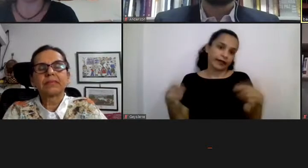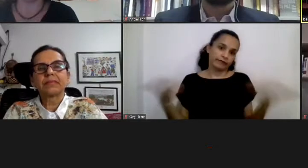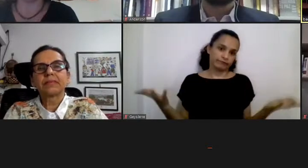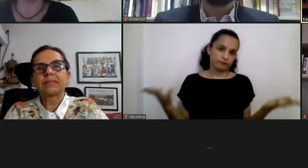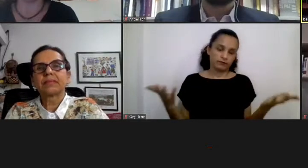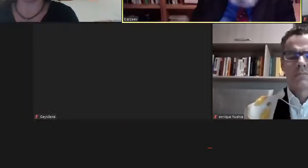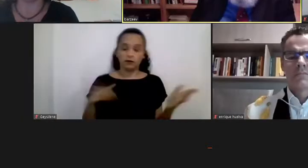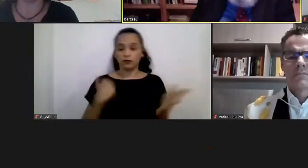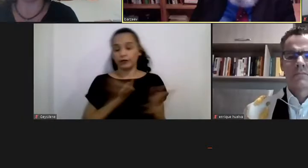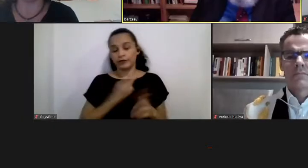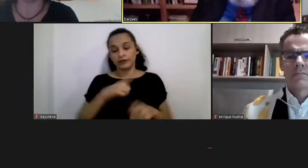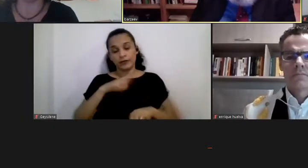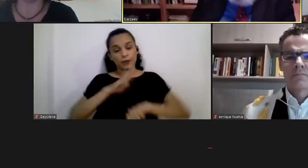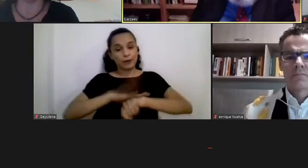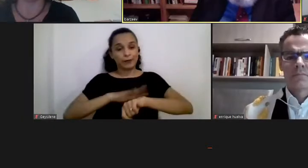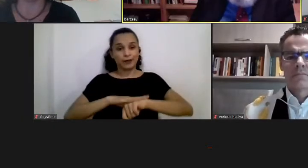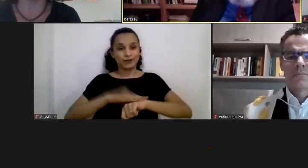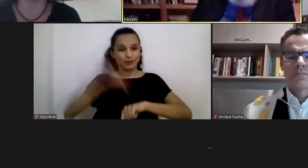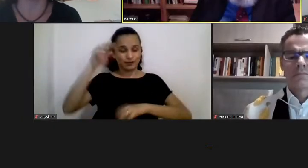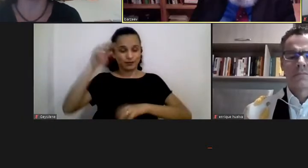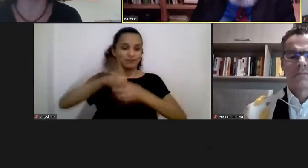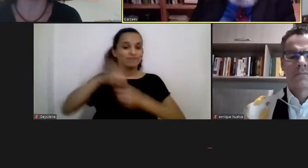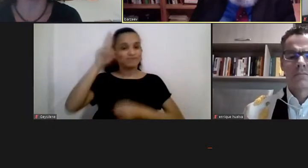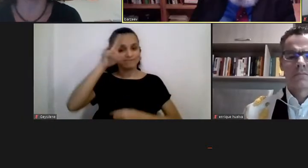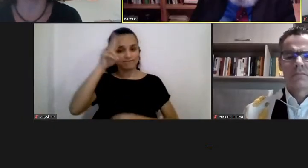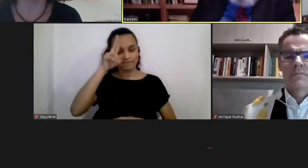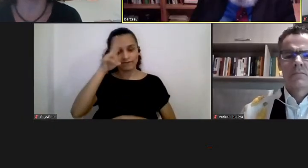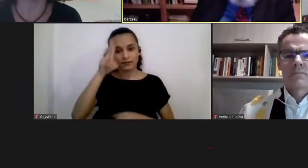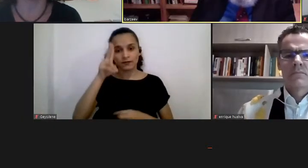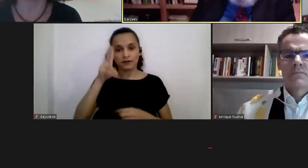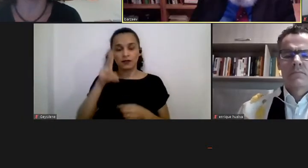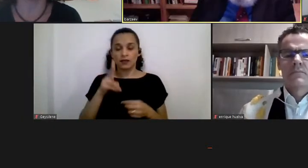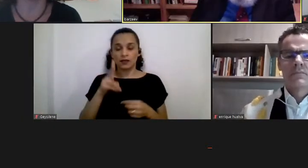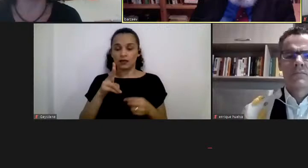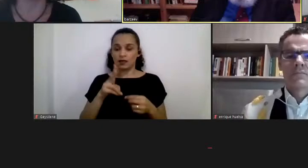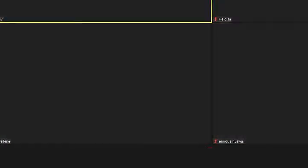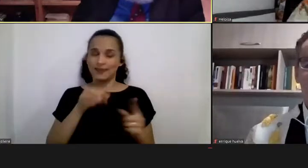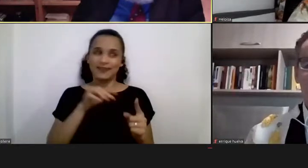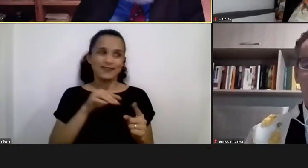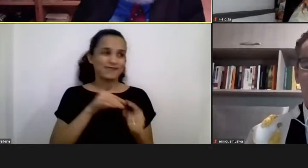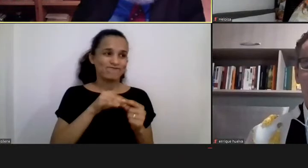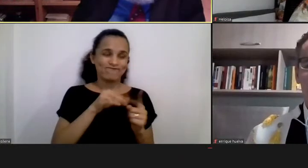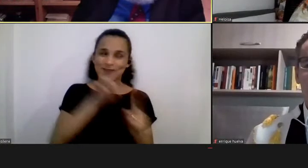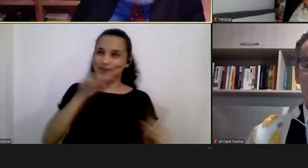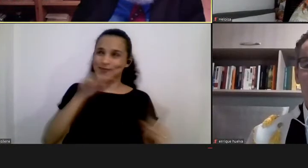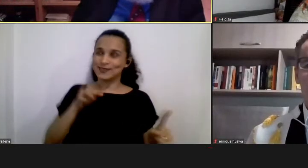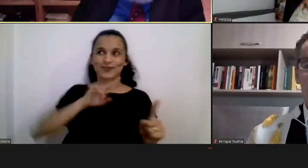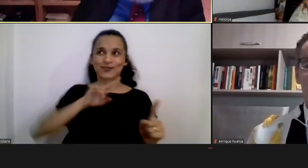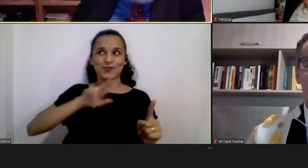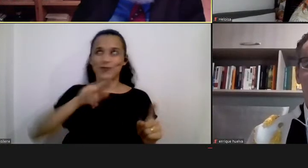estamos em um momento da história em que as perspectivas não são